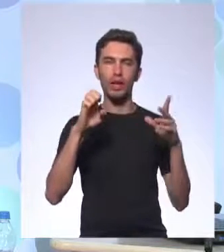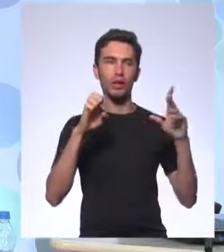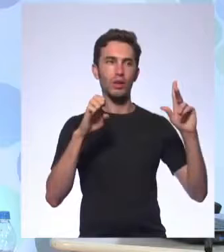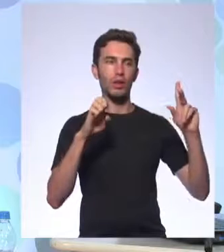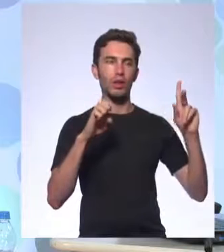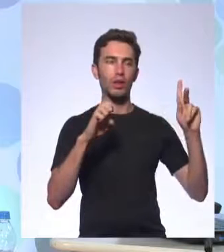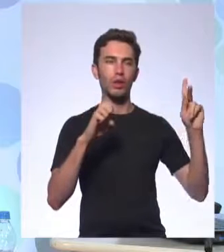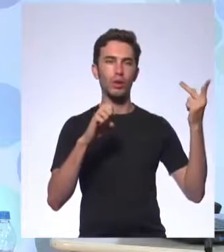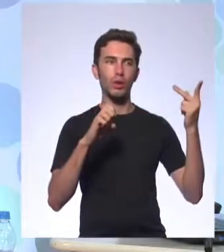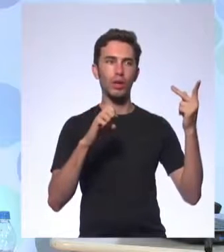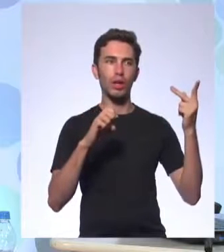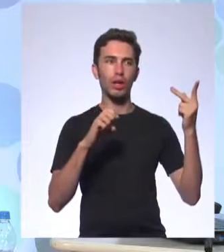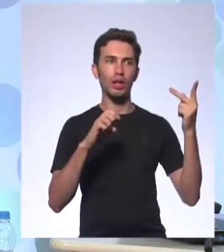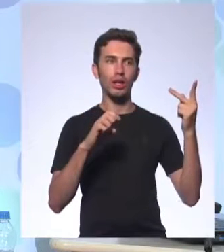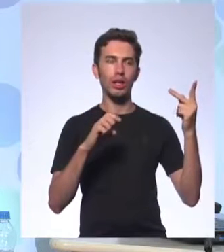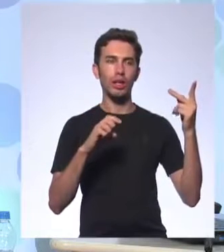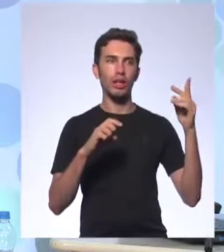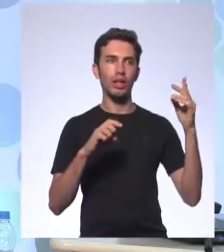fusão nuclear, e aí